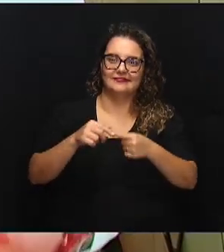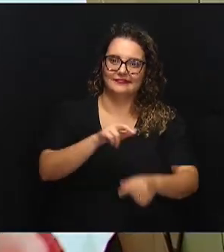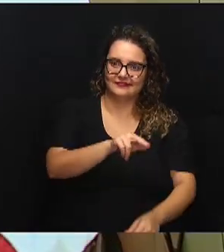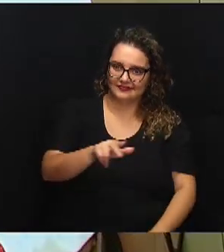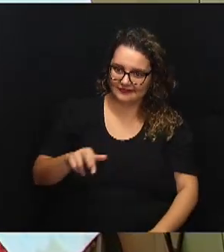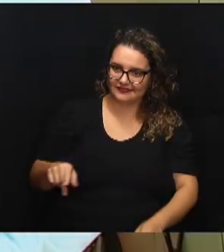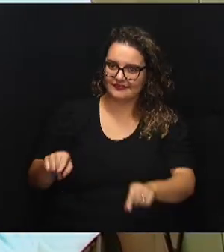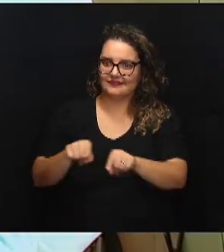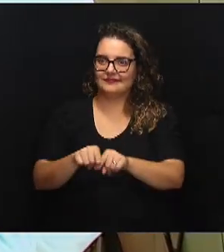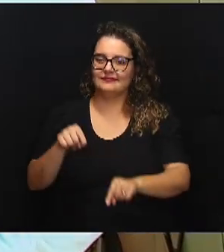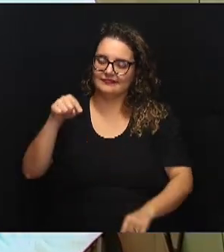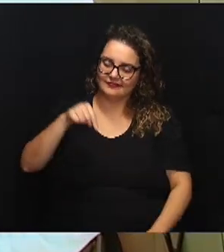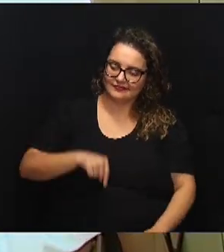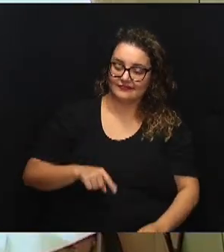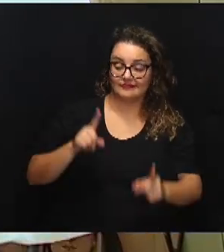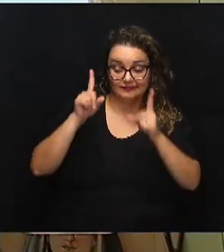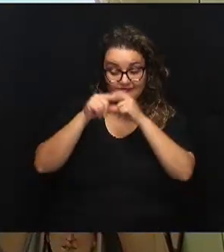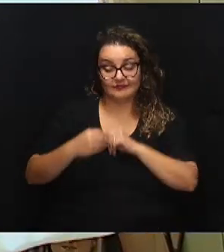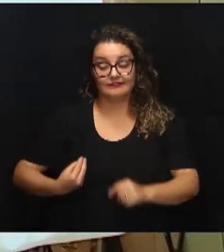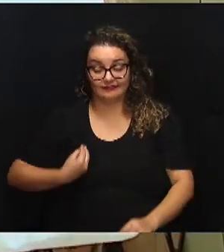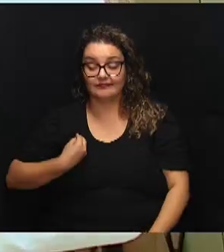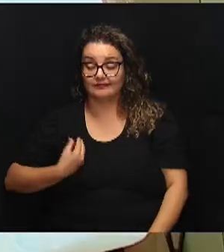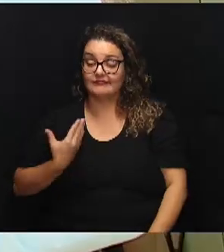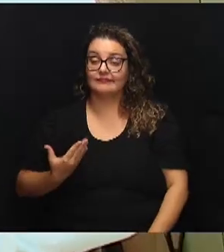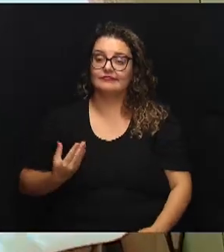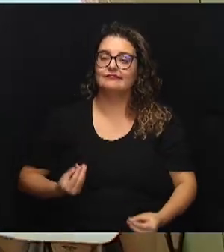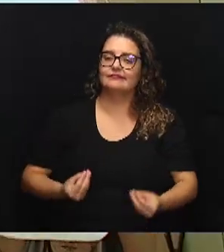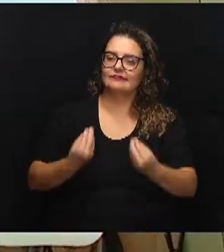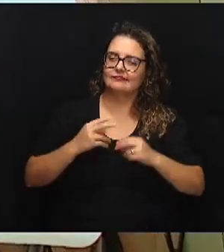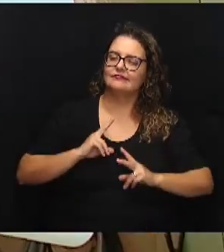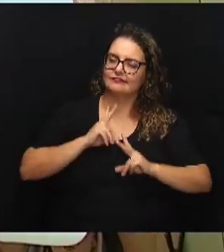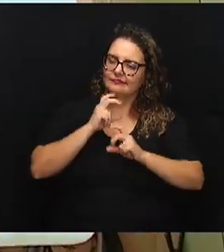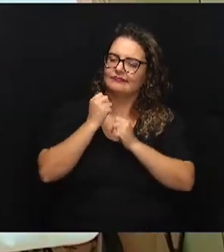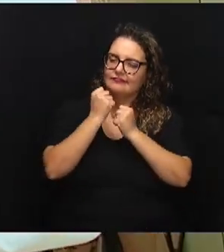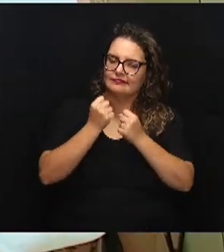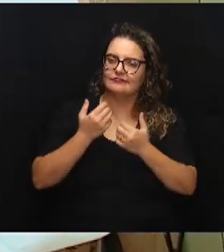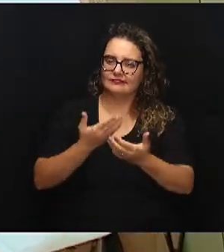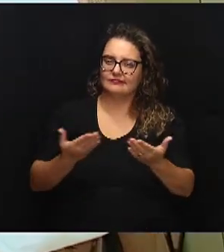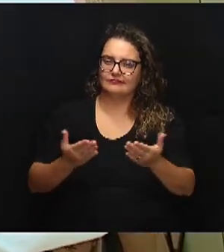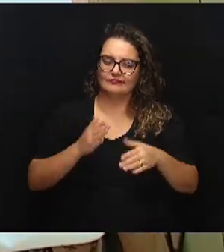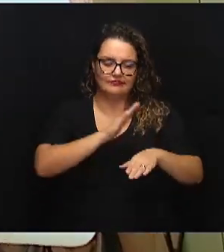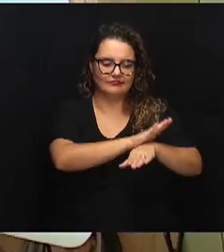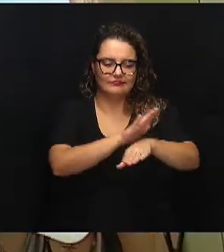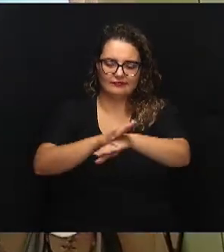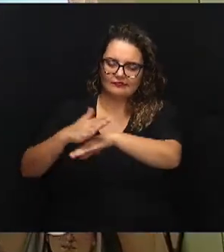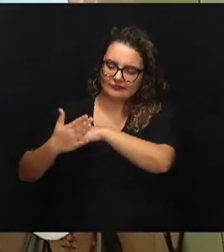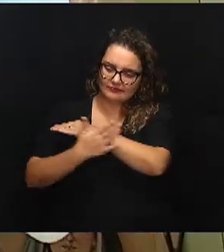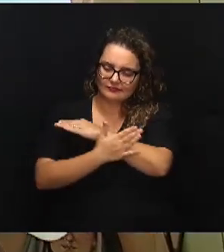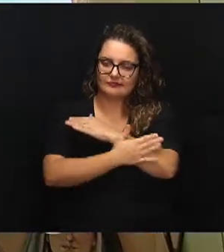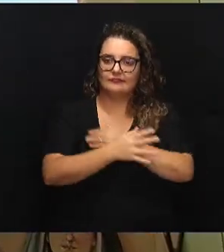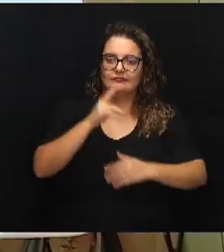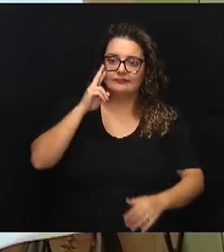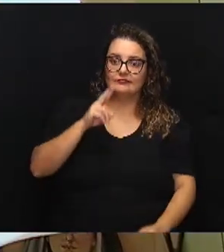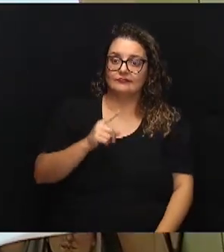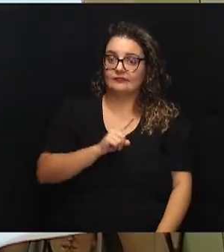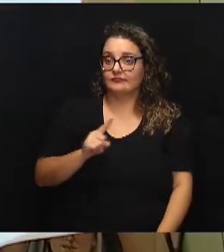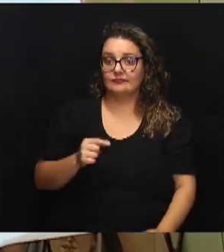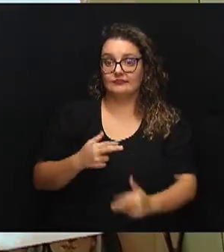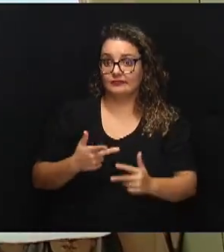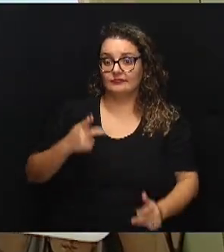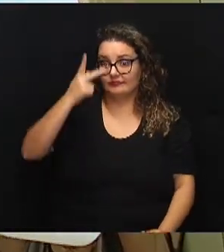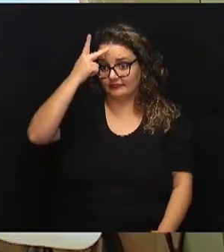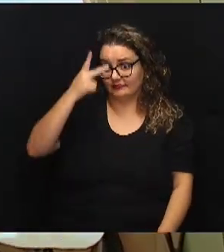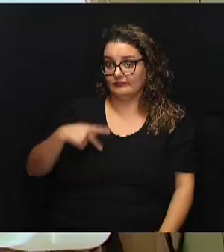também passaram por essa dificuldade traz mais força para vocês? Um ajuda o outro, você vê que não é uma coisa somente